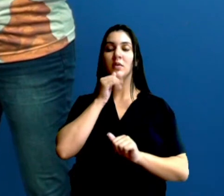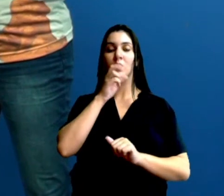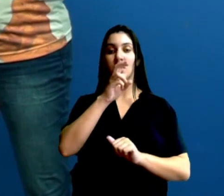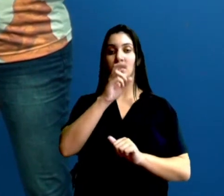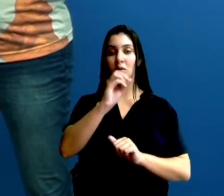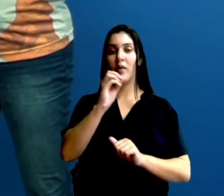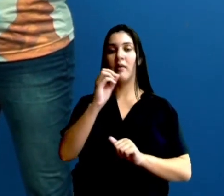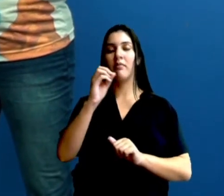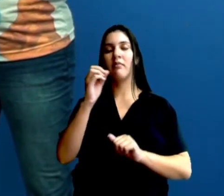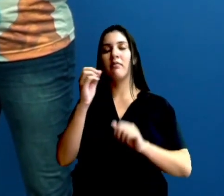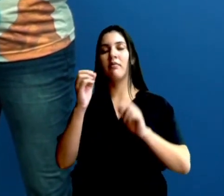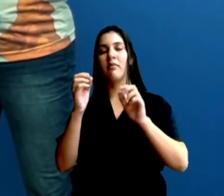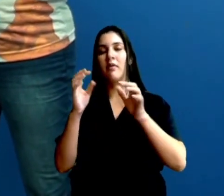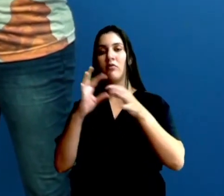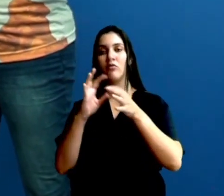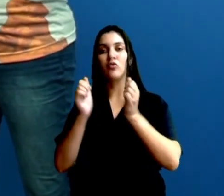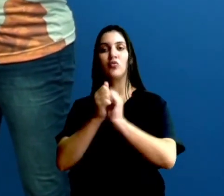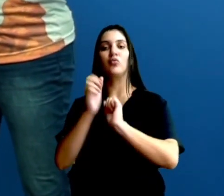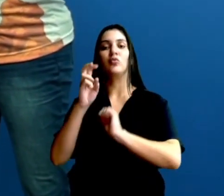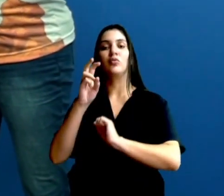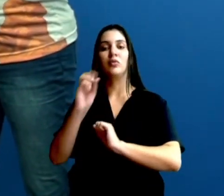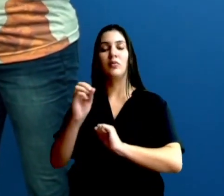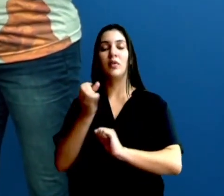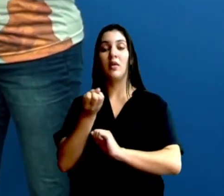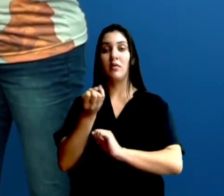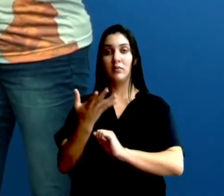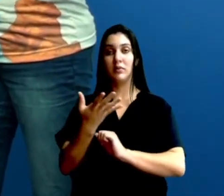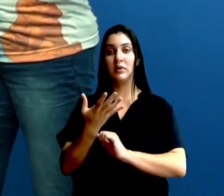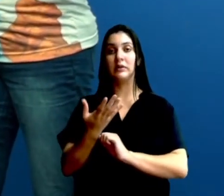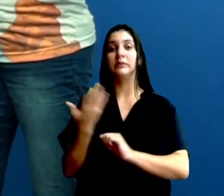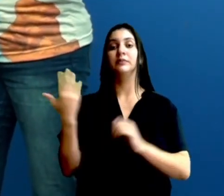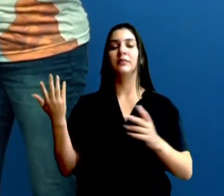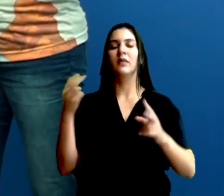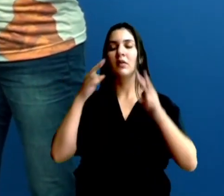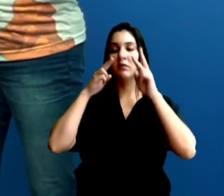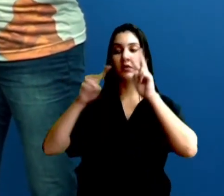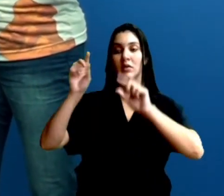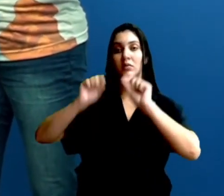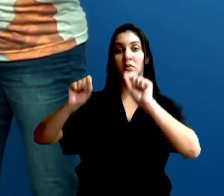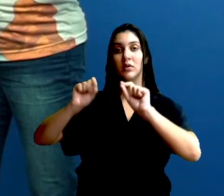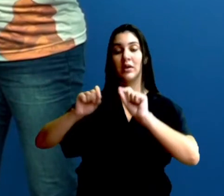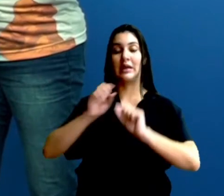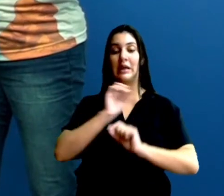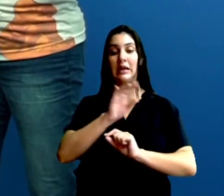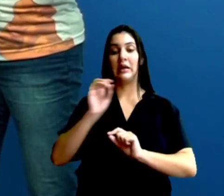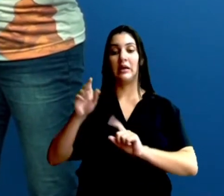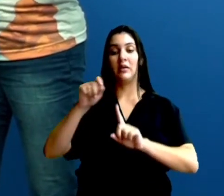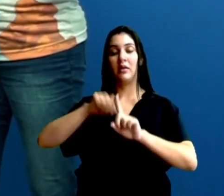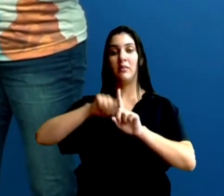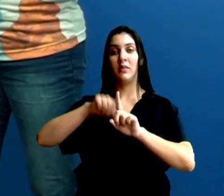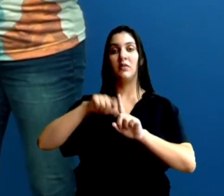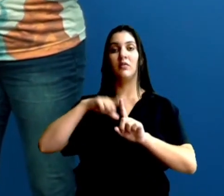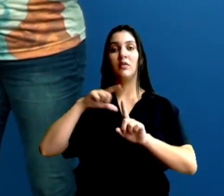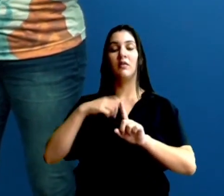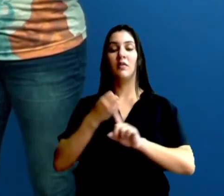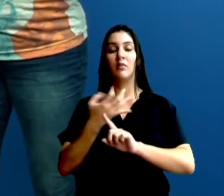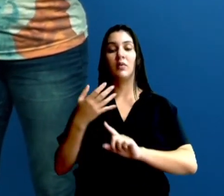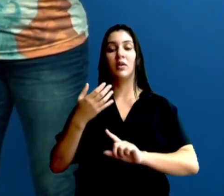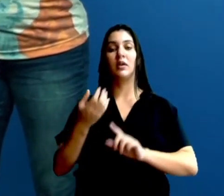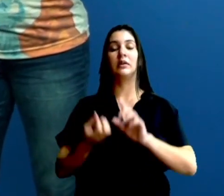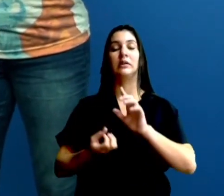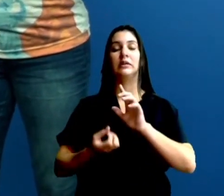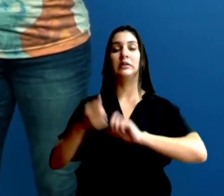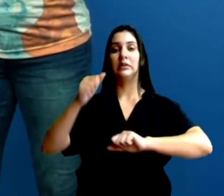em 50, tá? A quantidade. E aqui a gente vai vendo que cada mês teve uma quantidade de